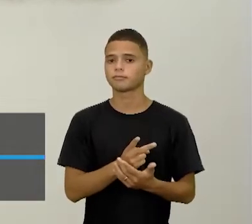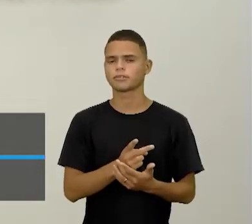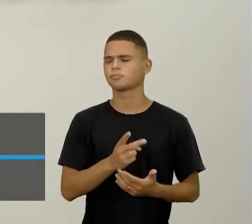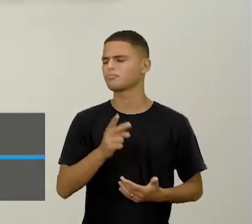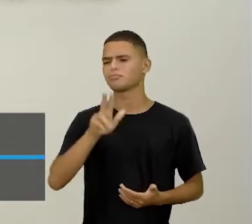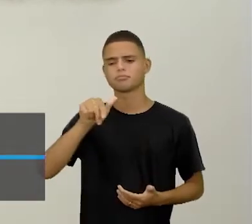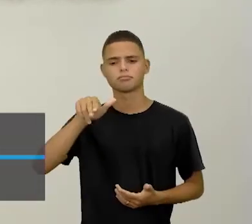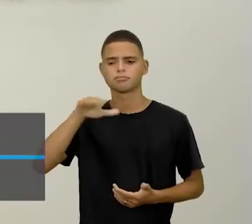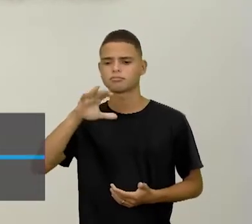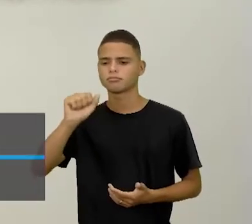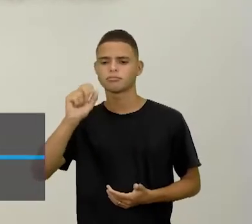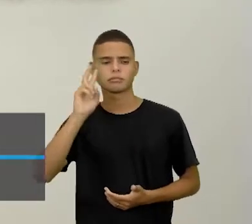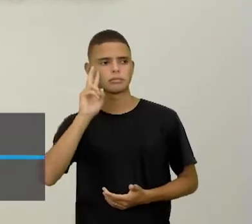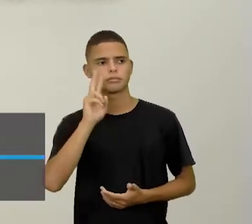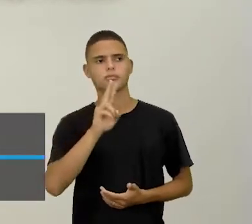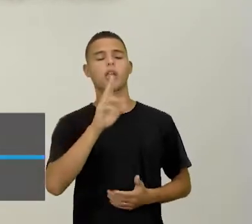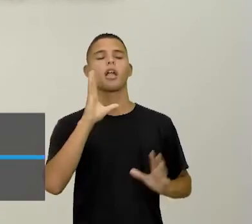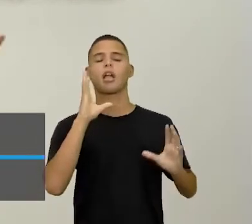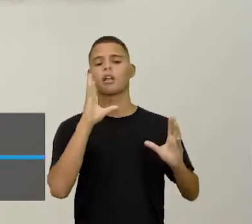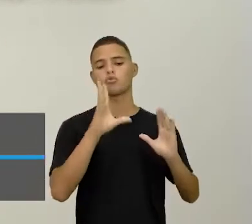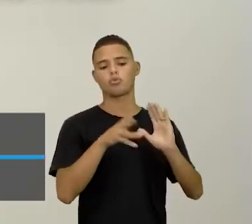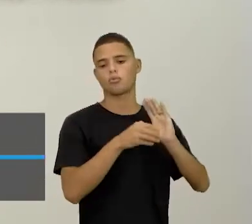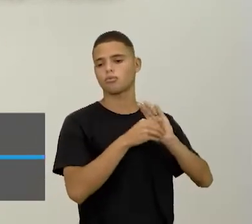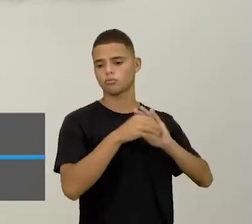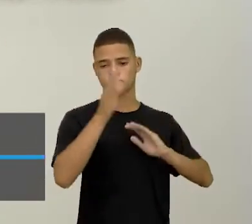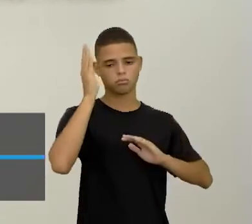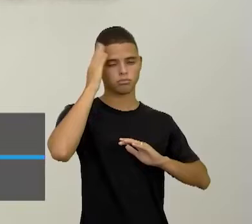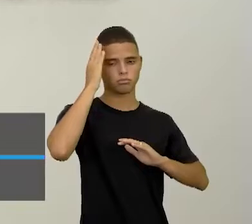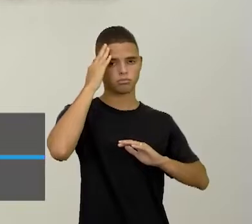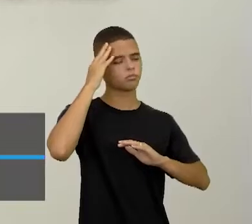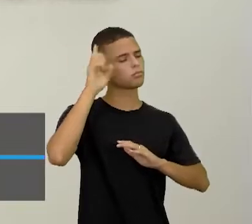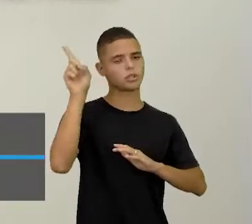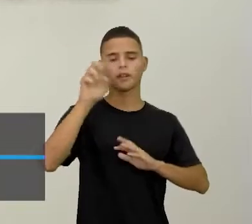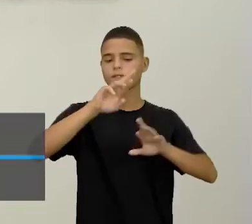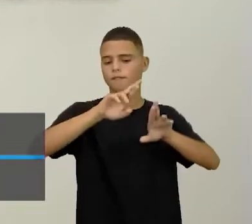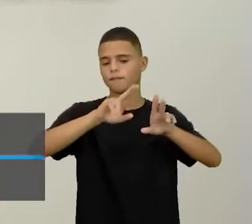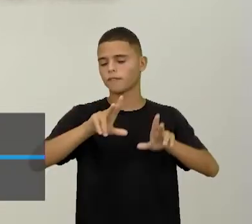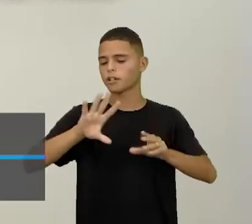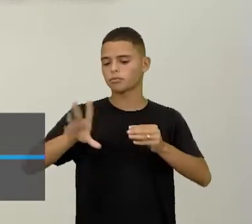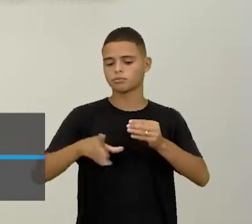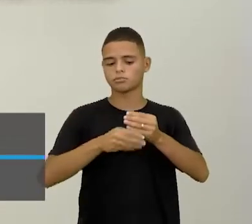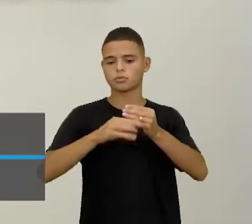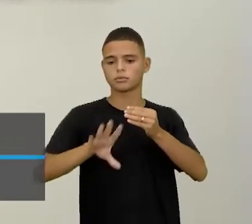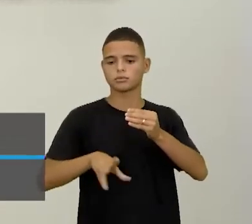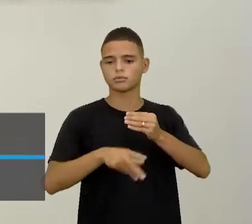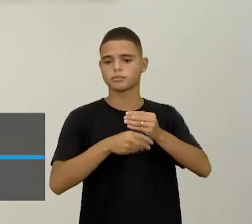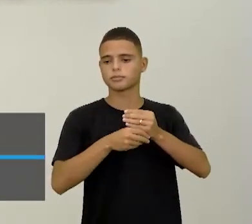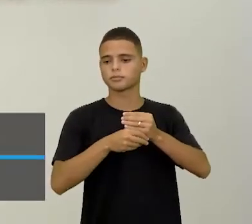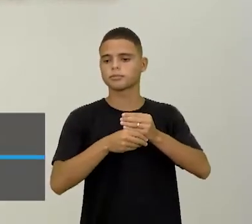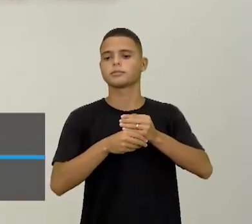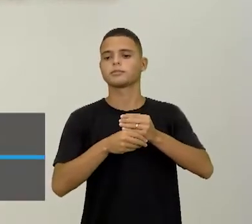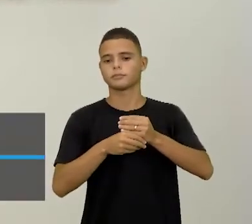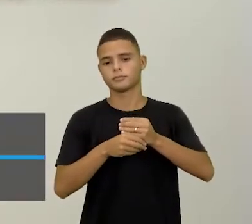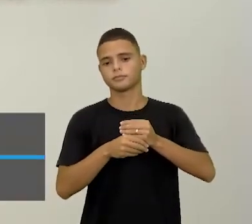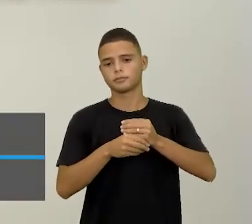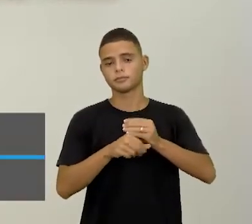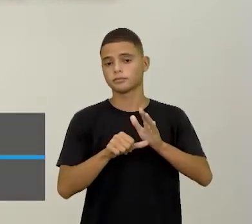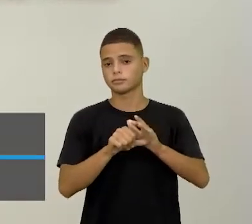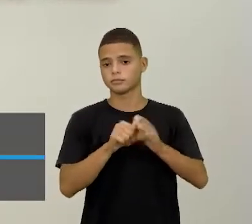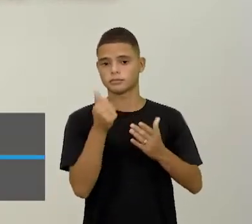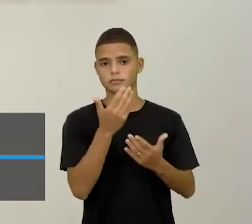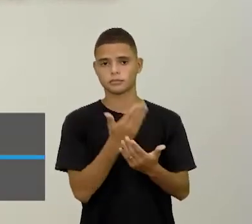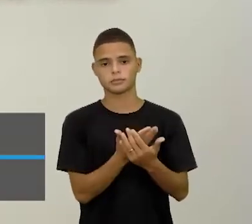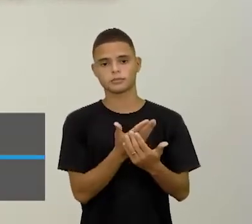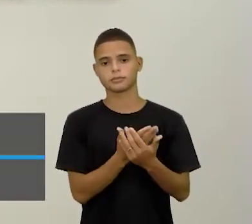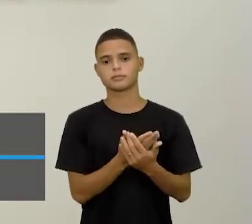descobrir tudo sozinha. Então, vários cientistas vão contribuindo. Mas essas, como ele estudou primeiro, então